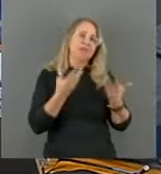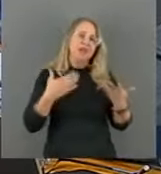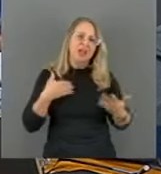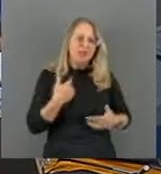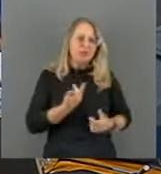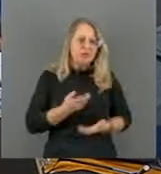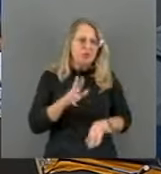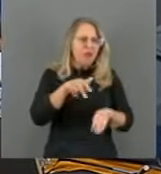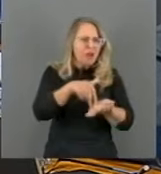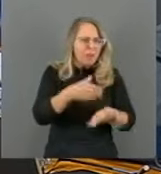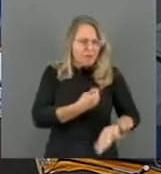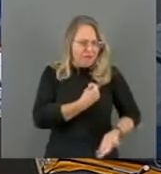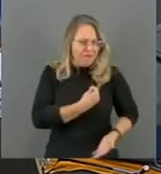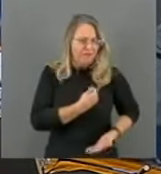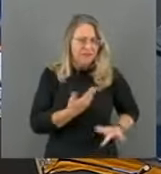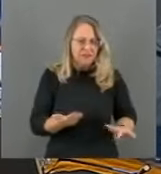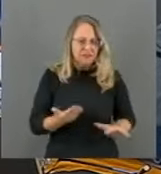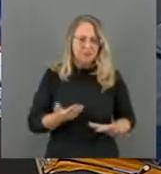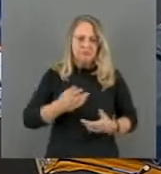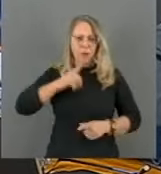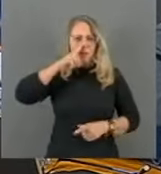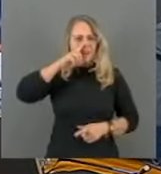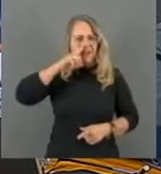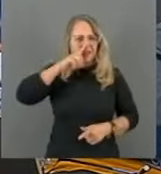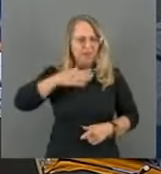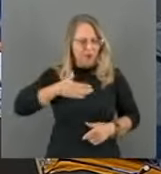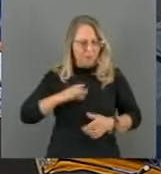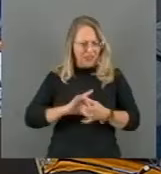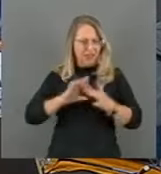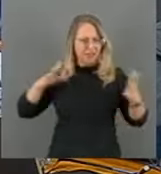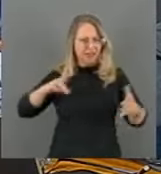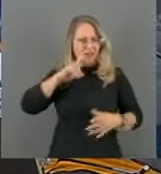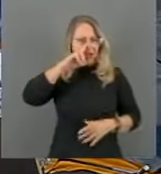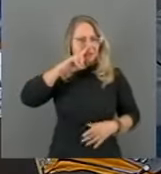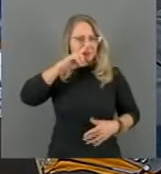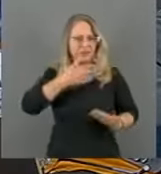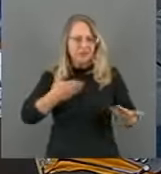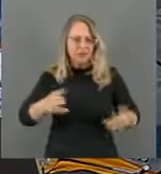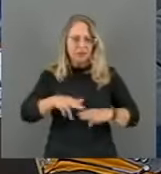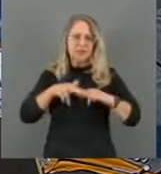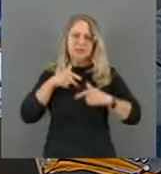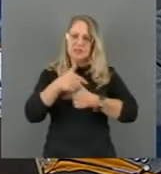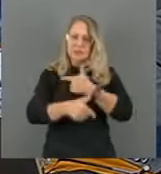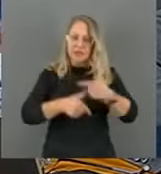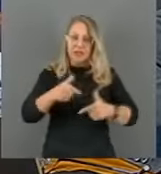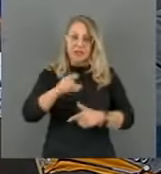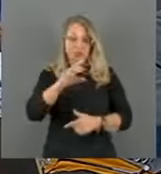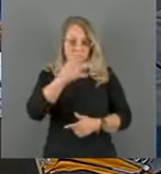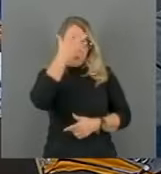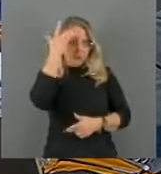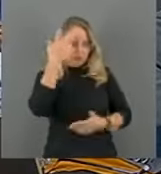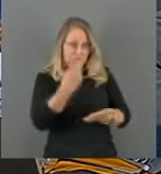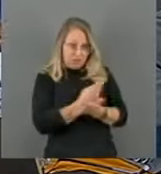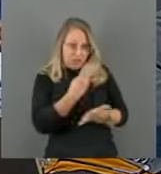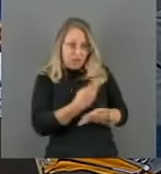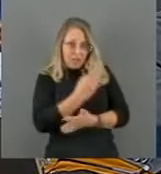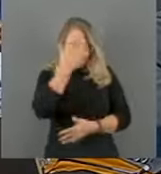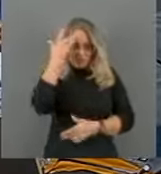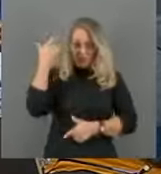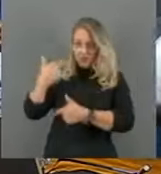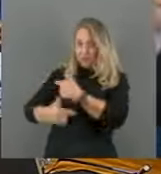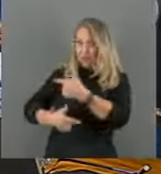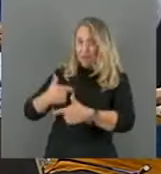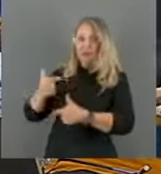em risco não vale a pena colocar minha liberdade em risco pelo meu trabalho porque só erra quem trabalha aqueles que estão nas ruas